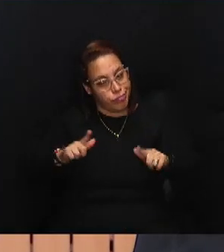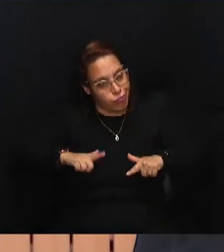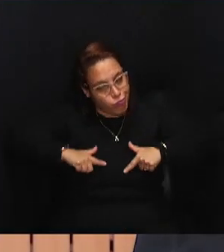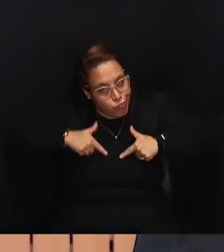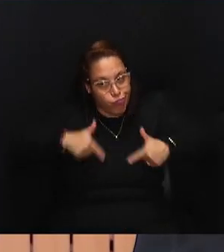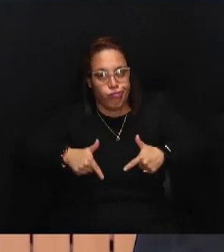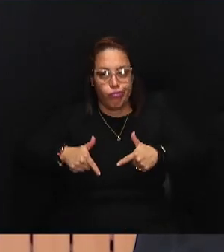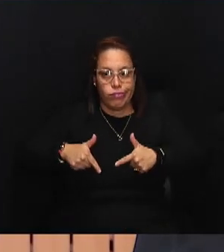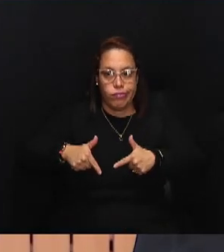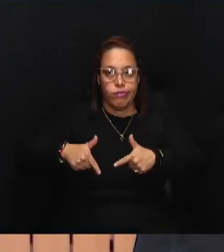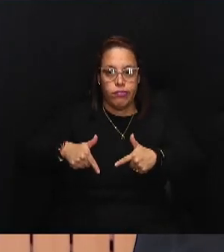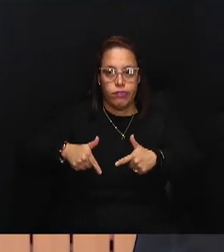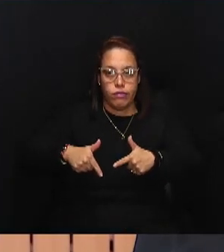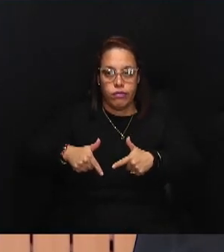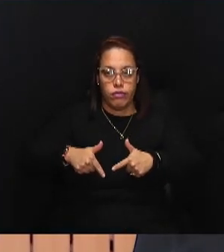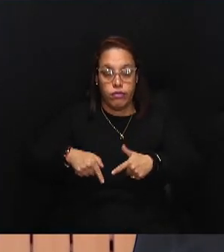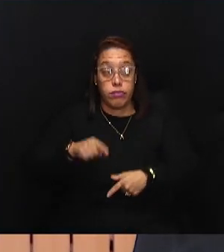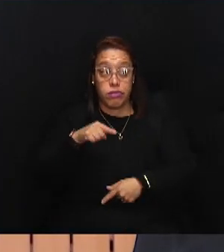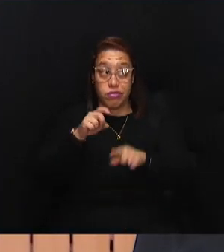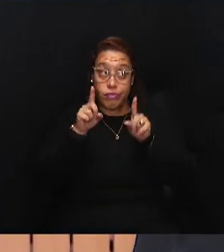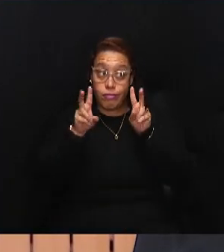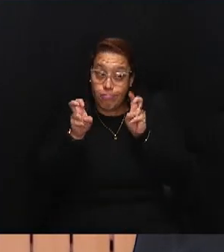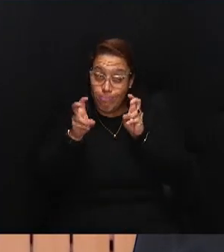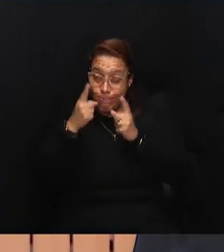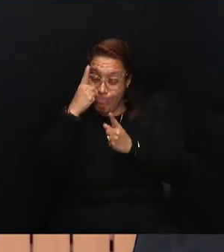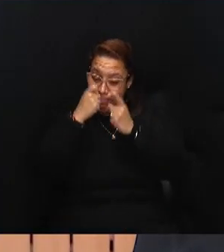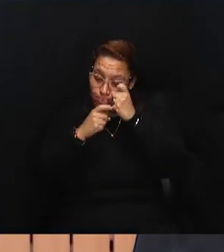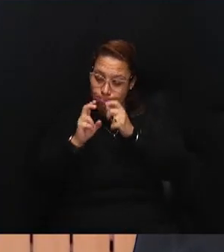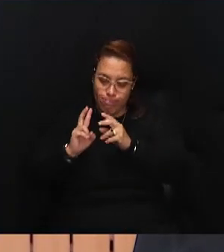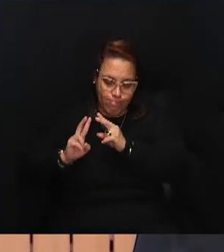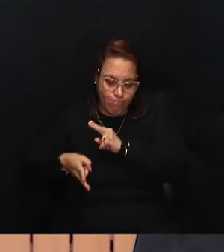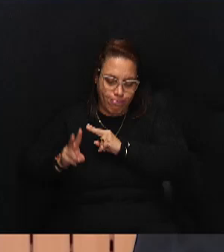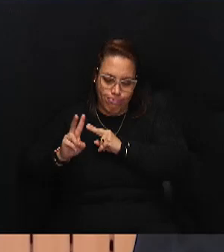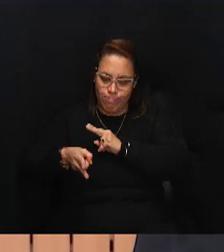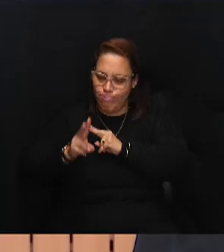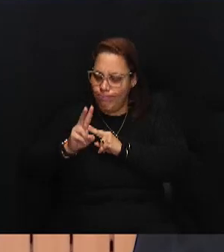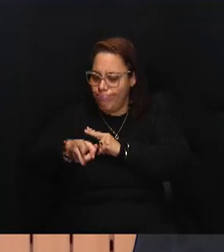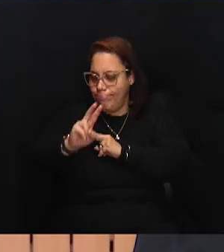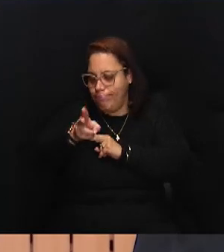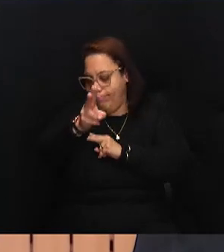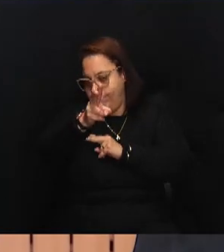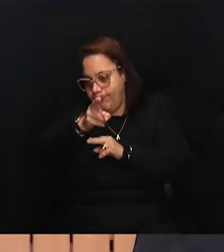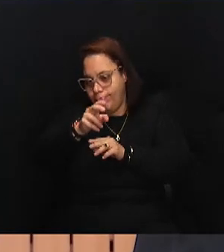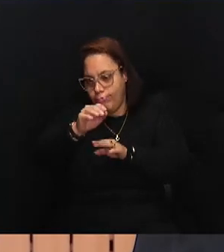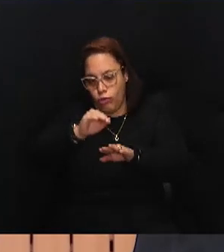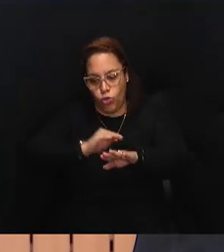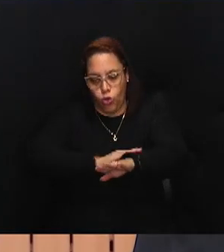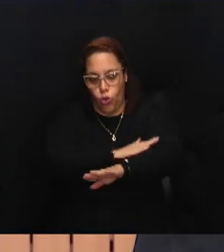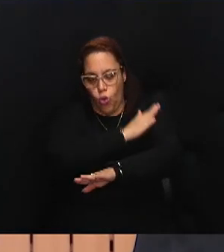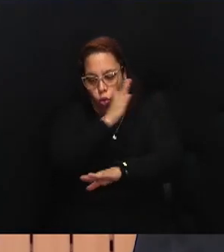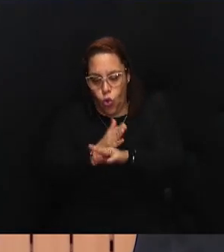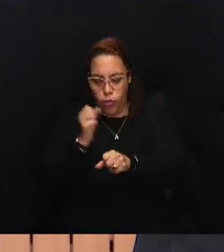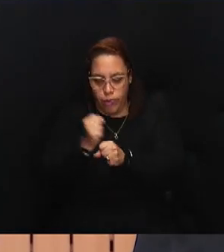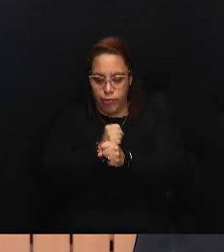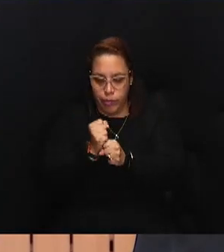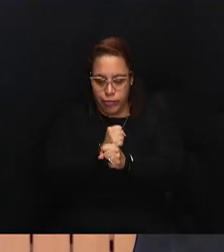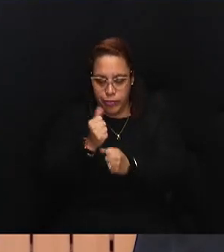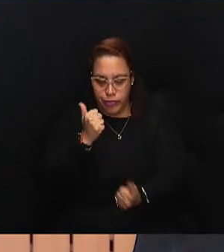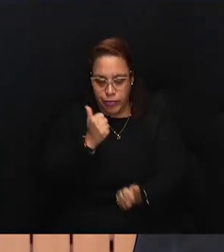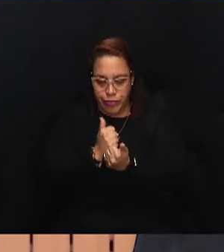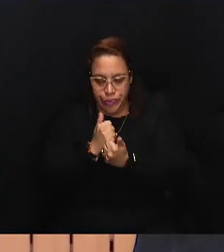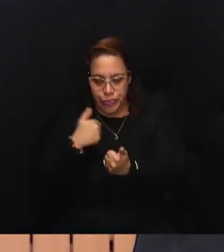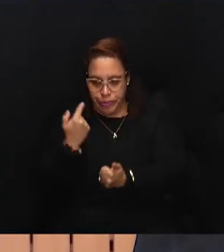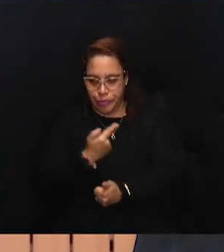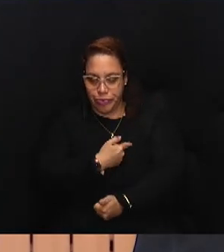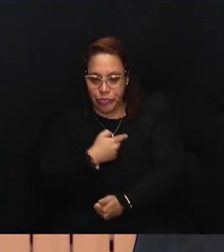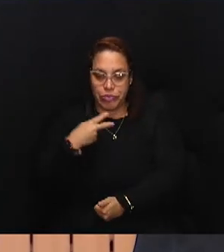pelo combate desses tipos de violência, ela vai se estender durante todo o ano. Por isso que a gente conta aí com parcerias como nós temos